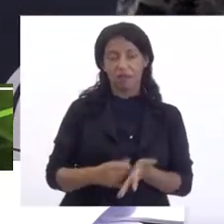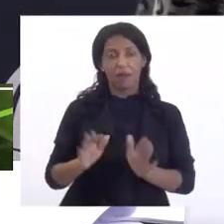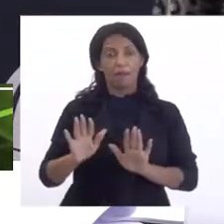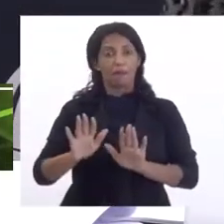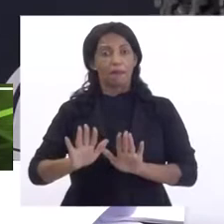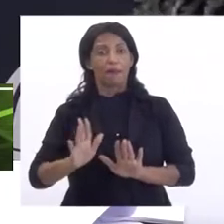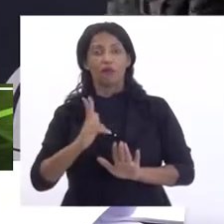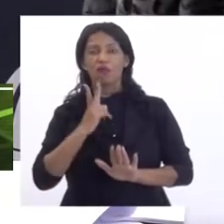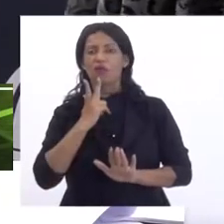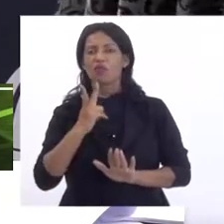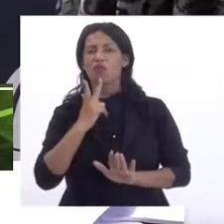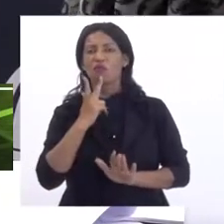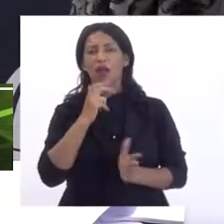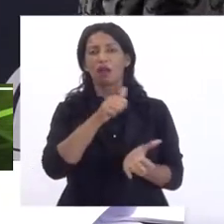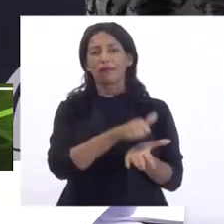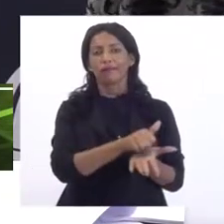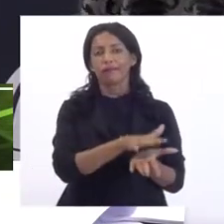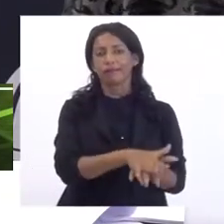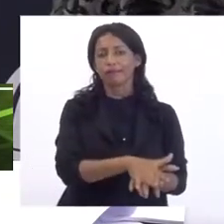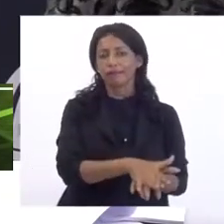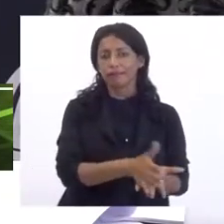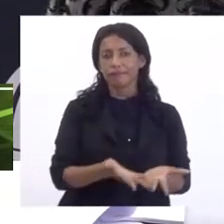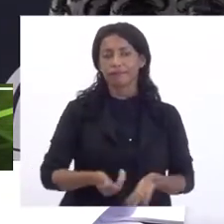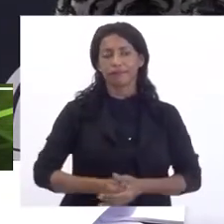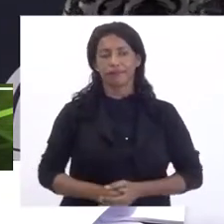não falava em punição.